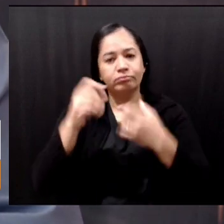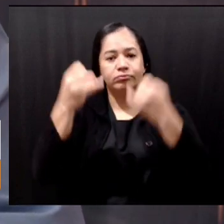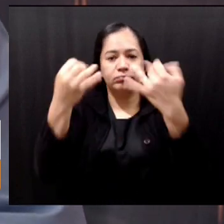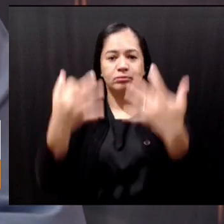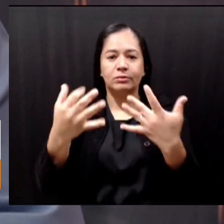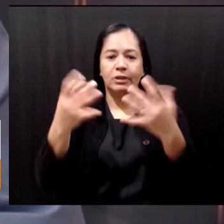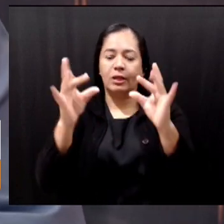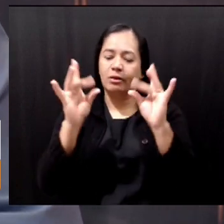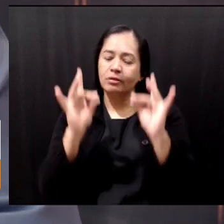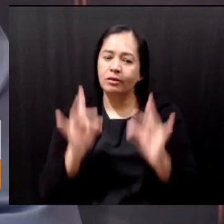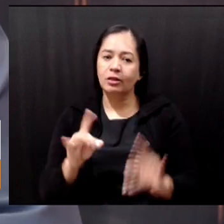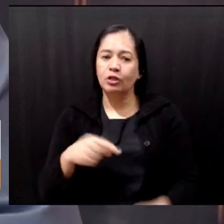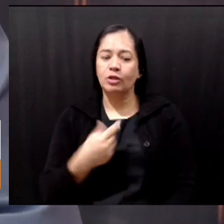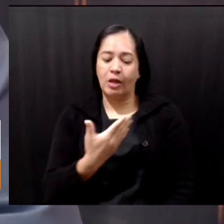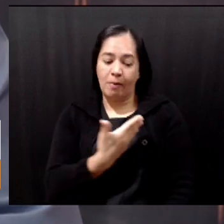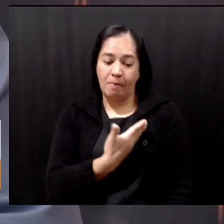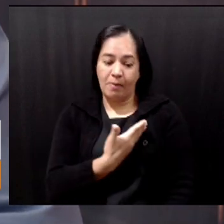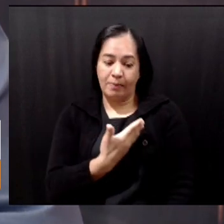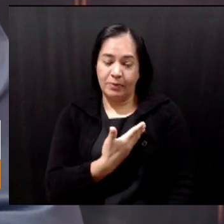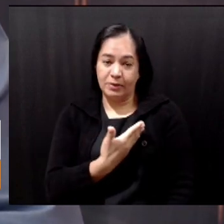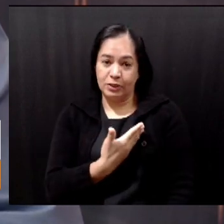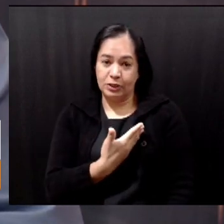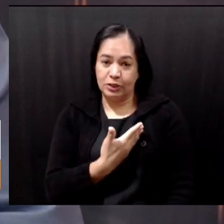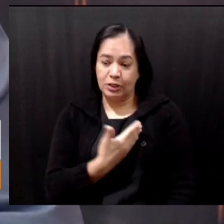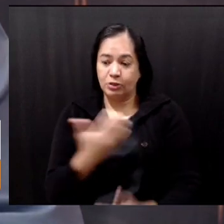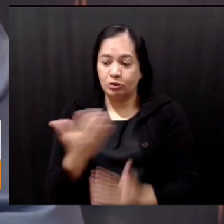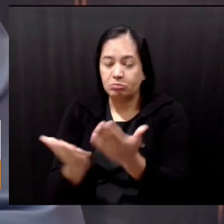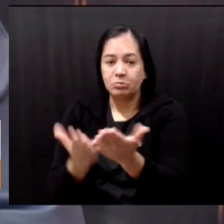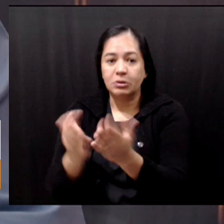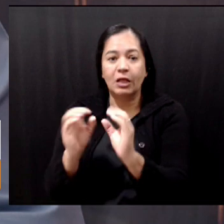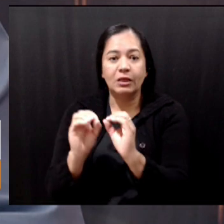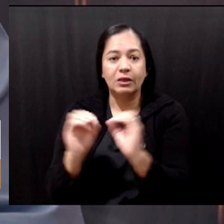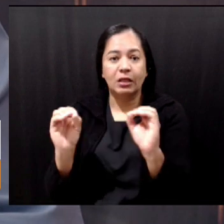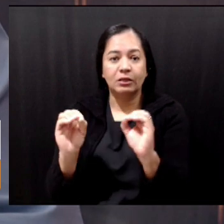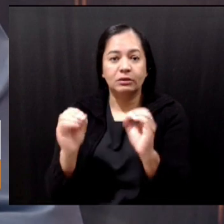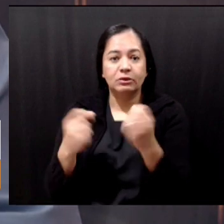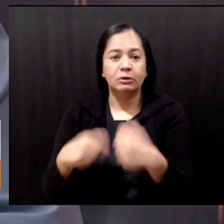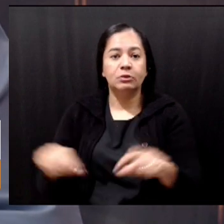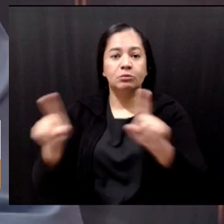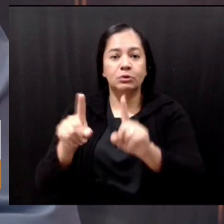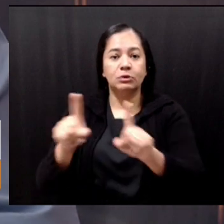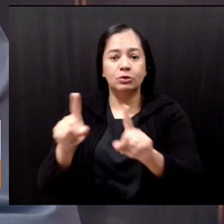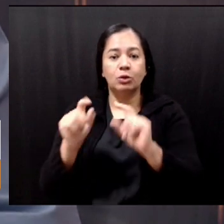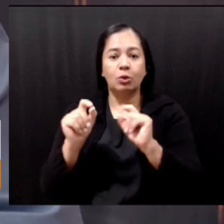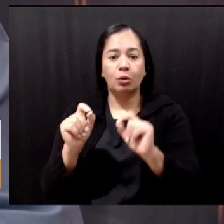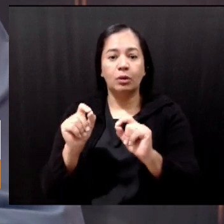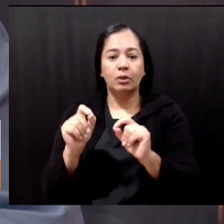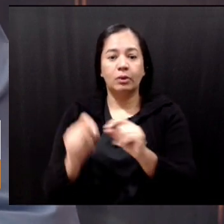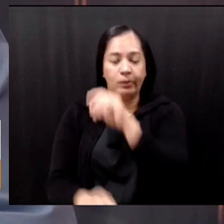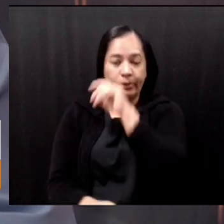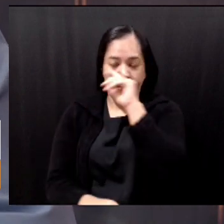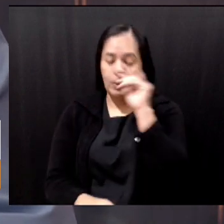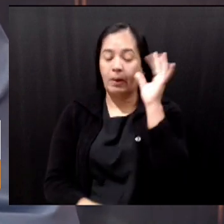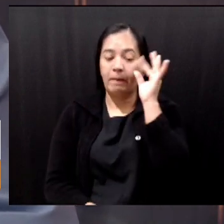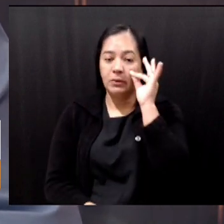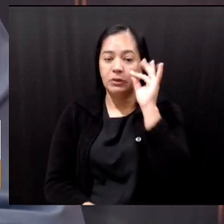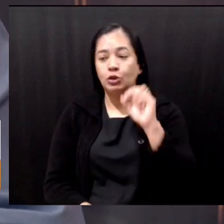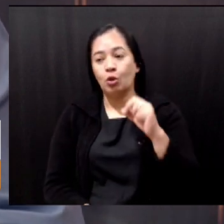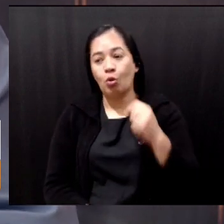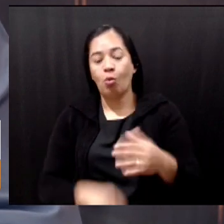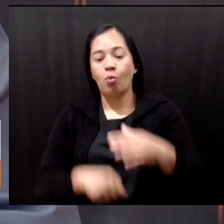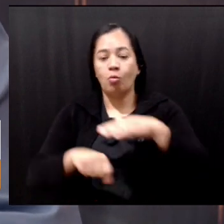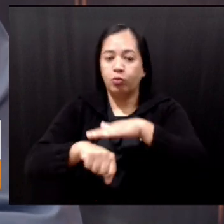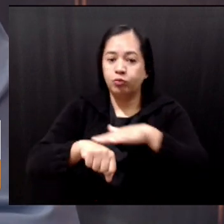uma amizade de baixa manutenção, talvez que não precise necessariamente estar presente ou conversar todo dia,